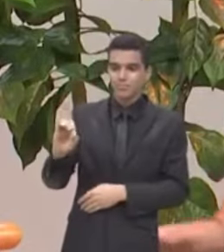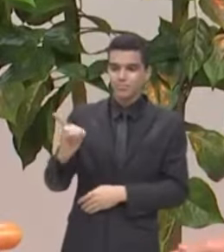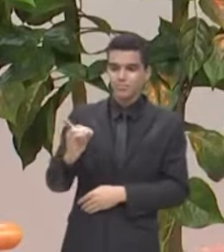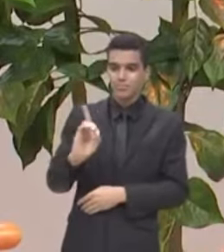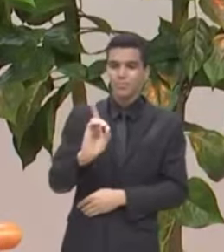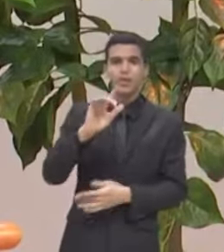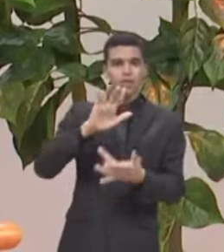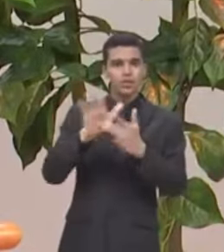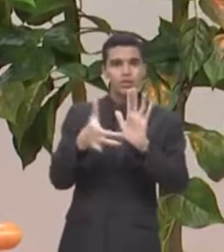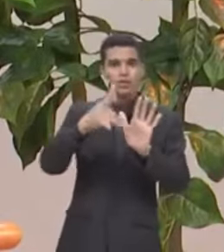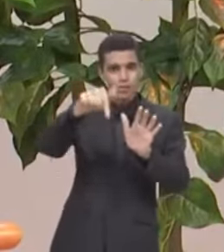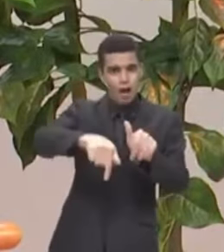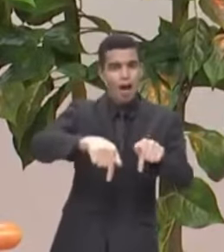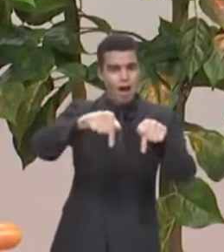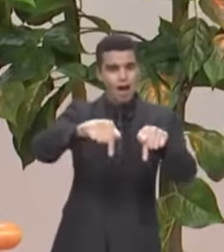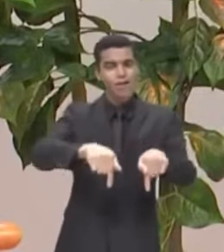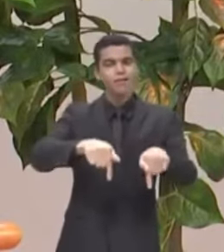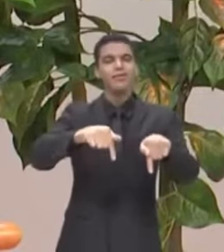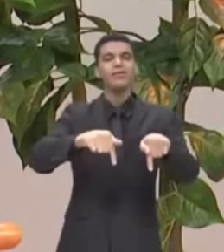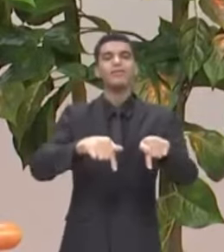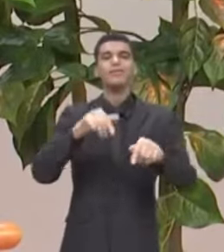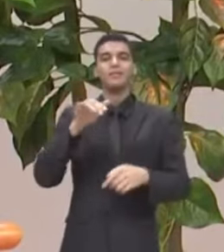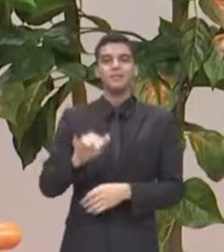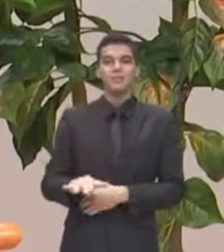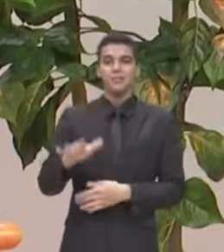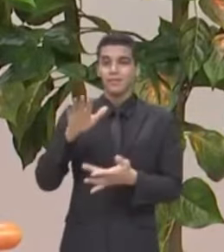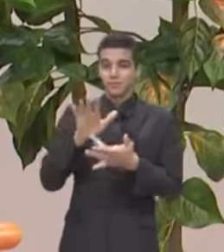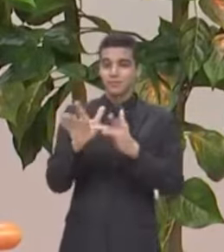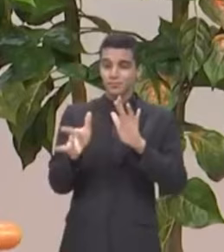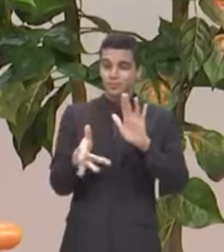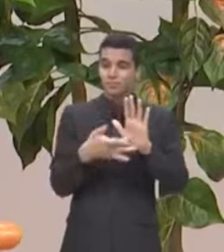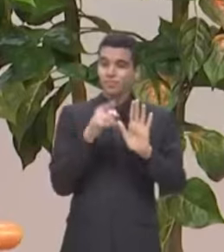Jesus está passando aqui.